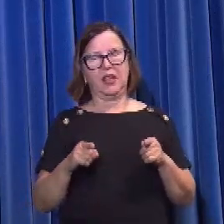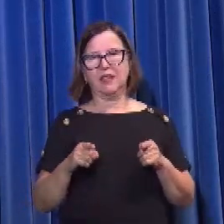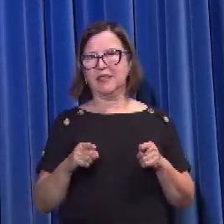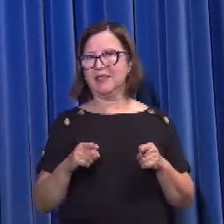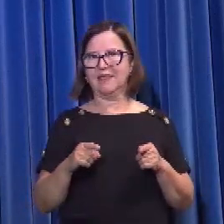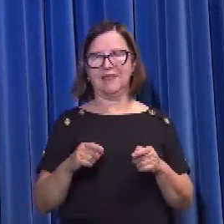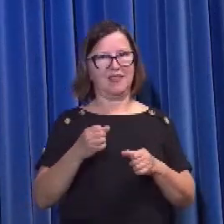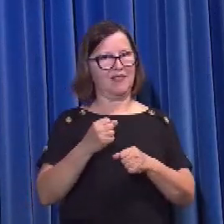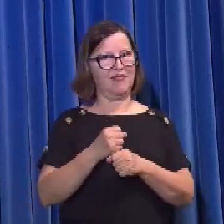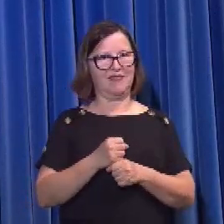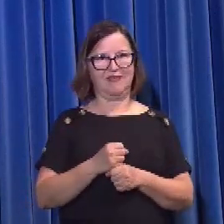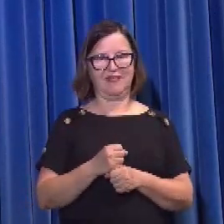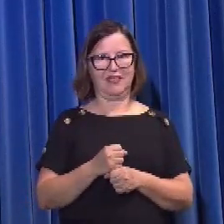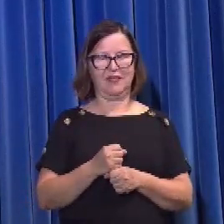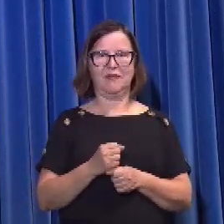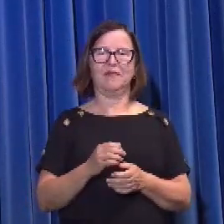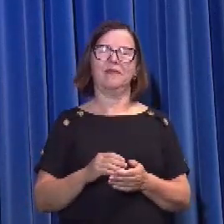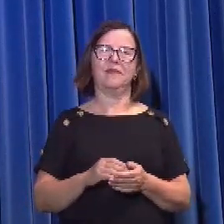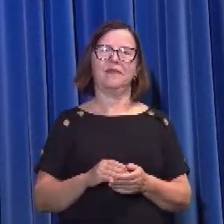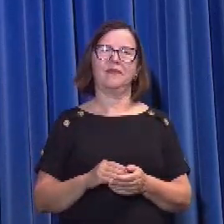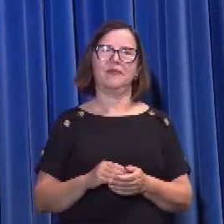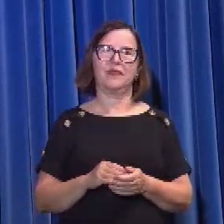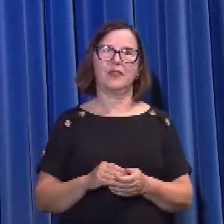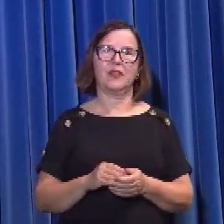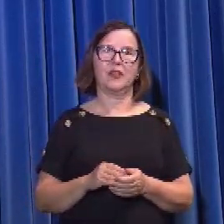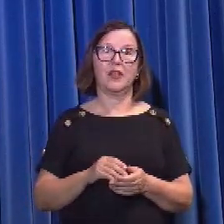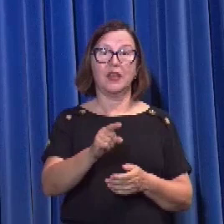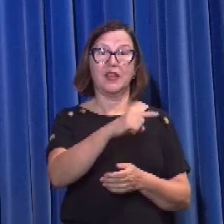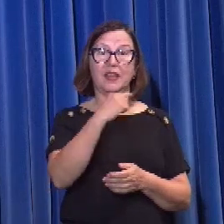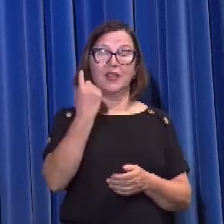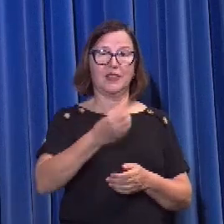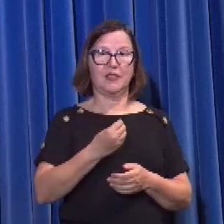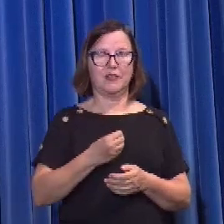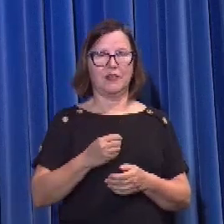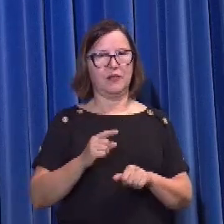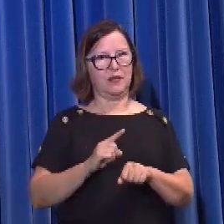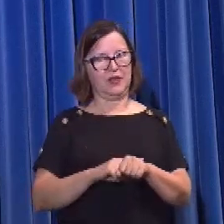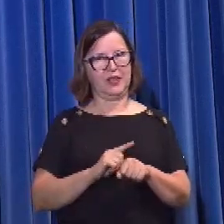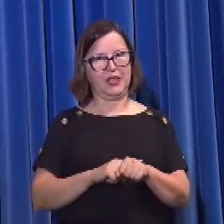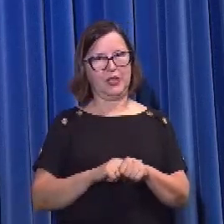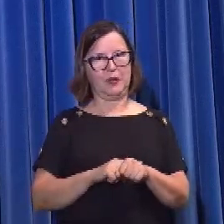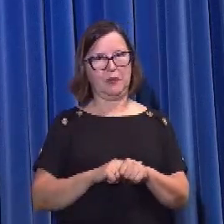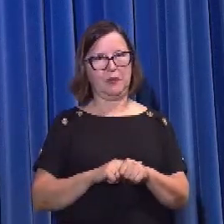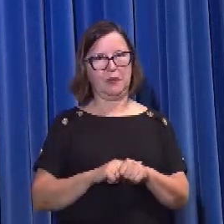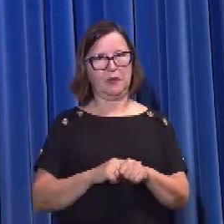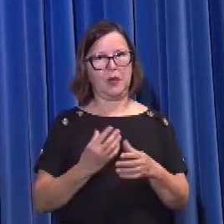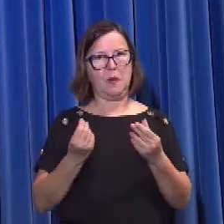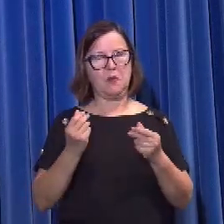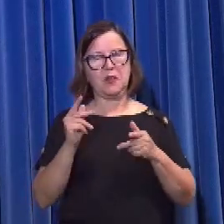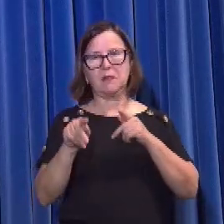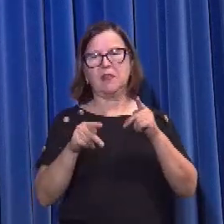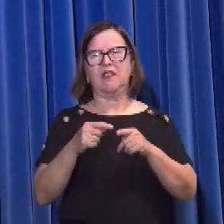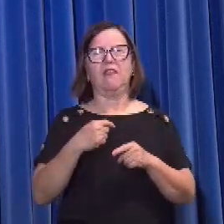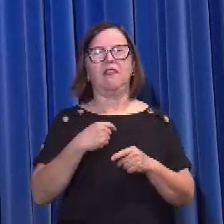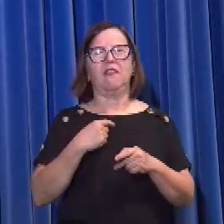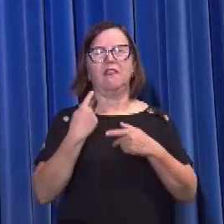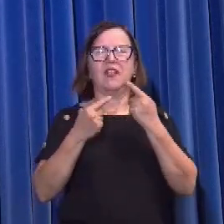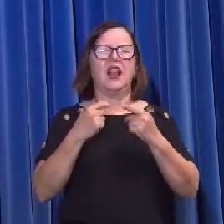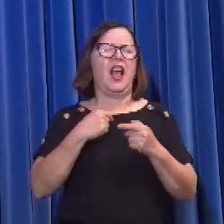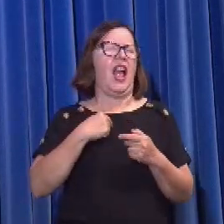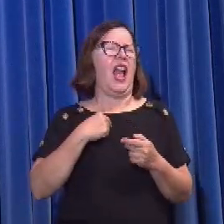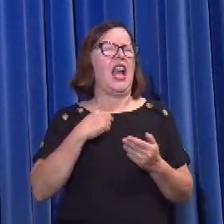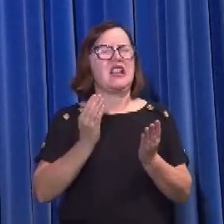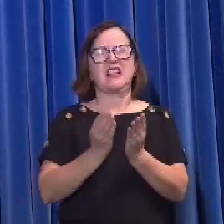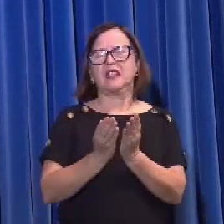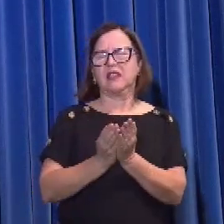Isso não existe. E nós vivemos numa época em que muitos se dizem cristãos, mas são